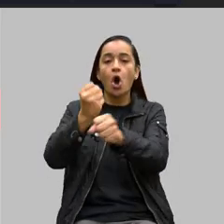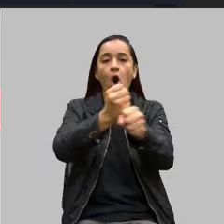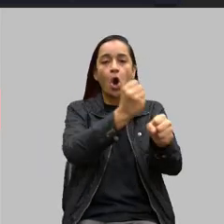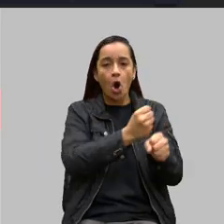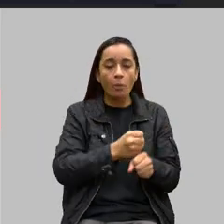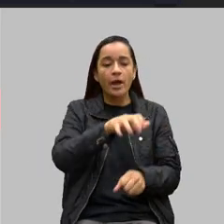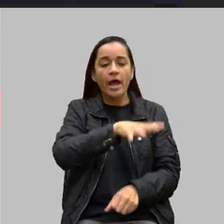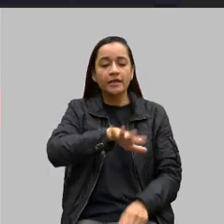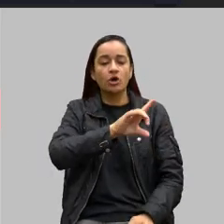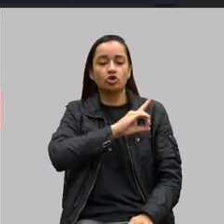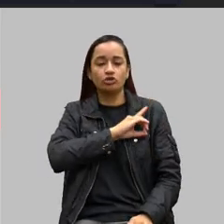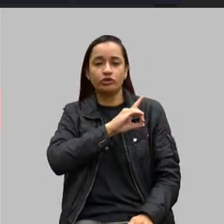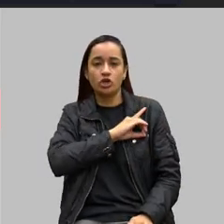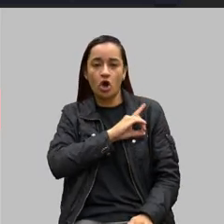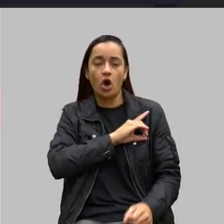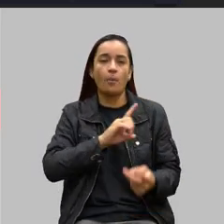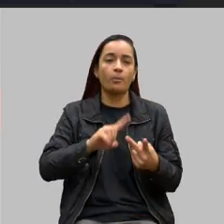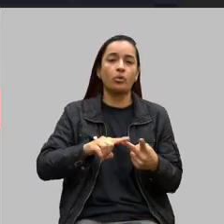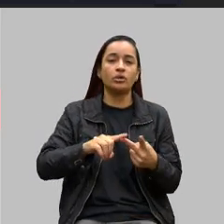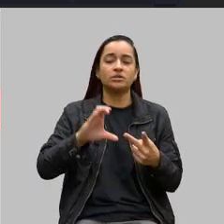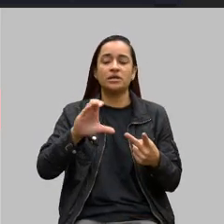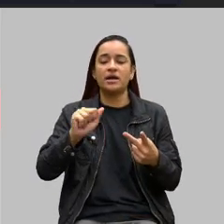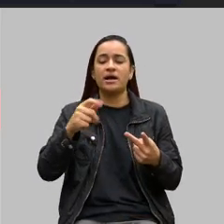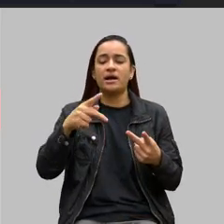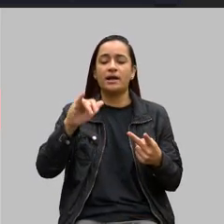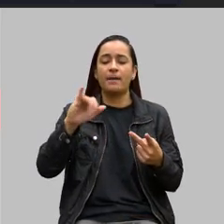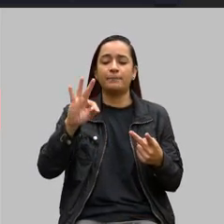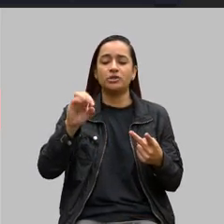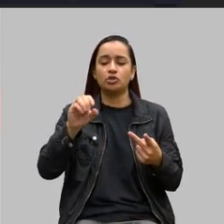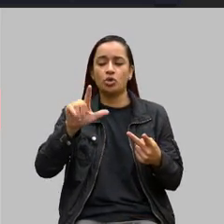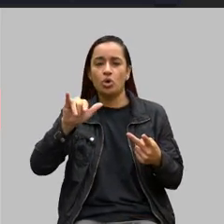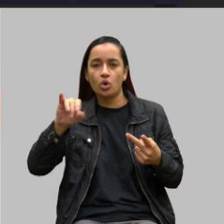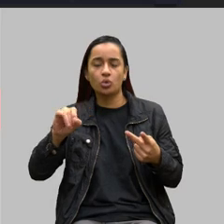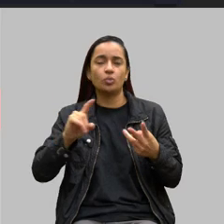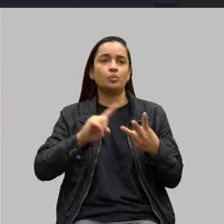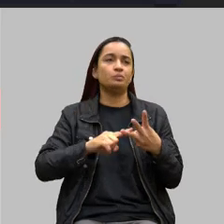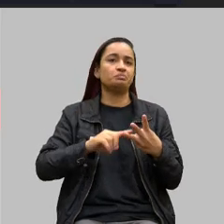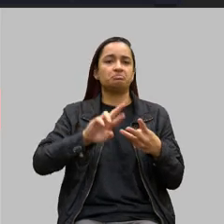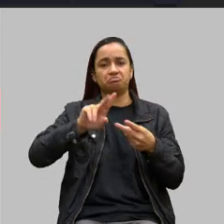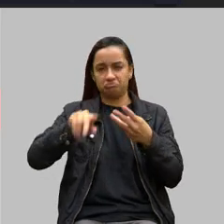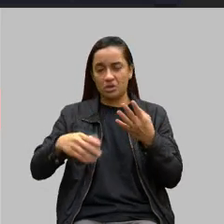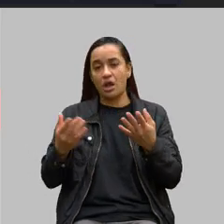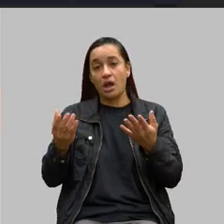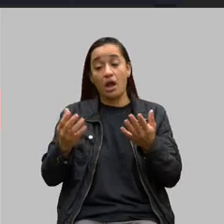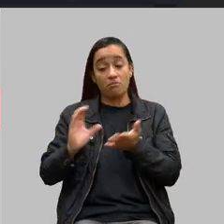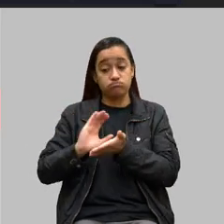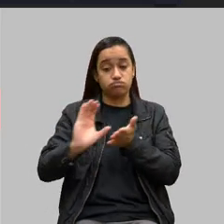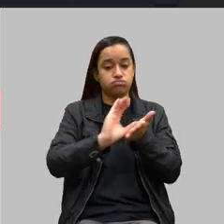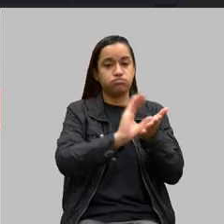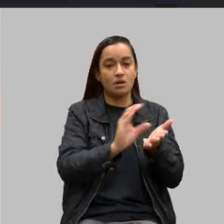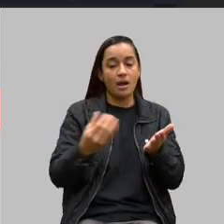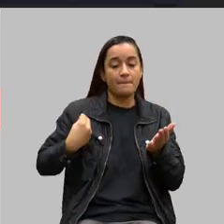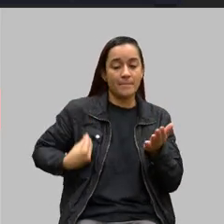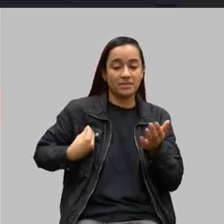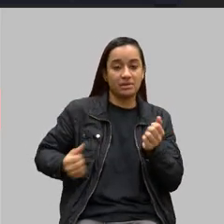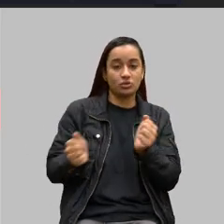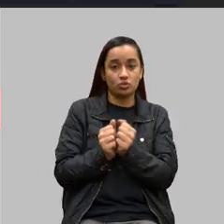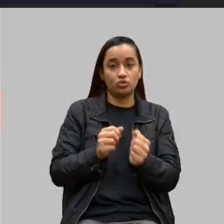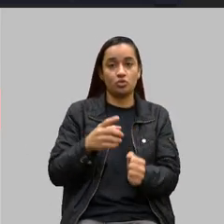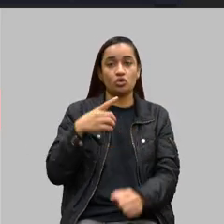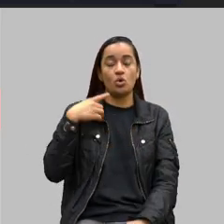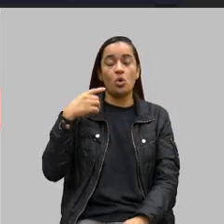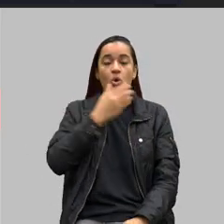Divinópolis na região de Capitólio né entregas importantes inclusive com a participação do governador recentemente em passos